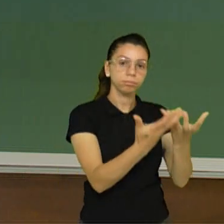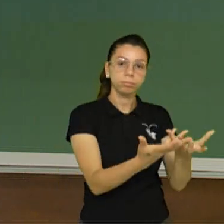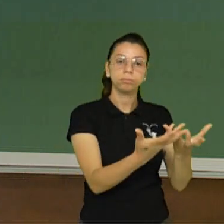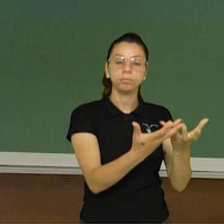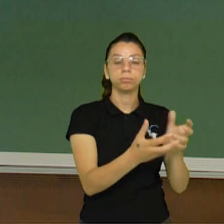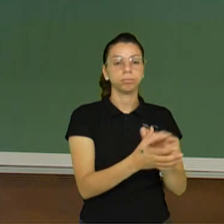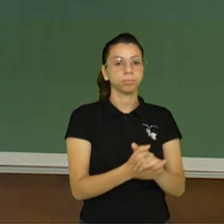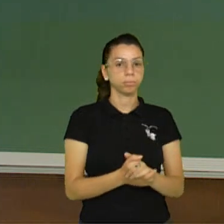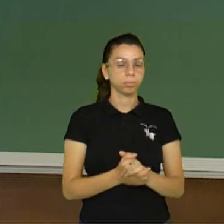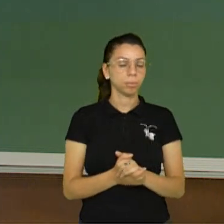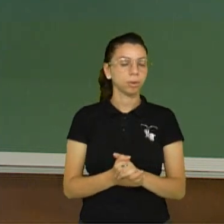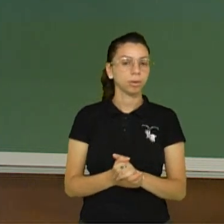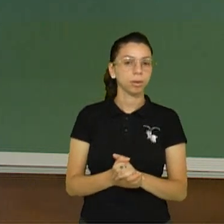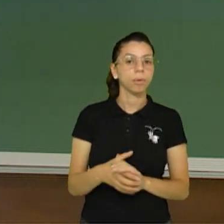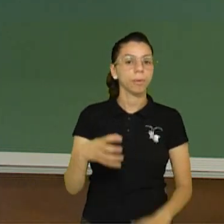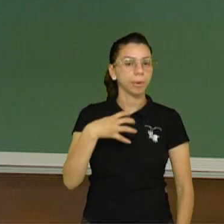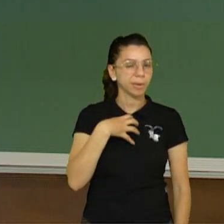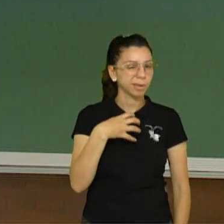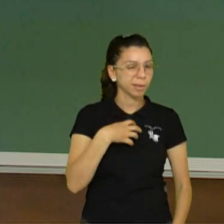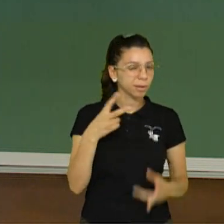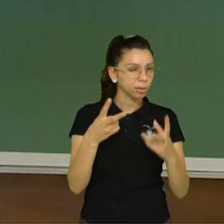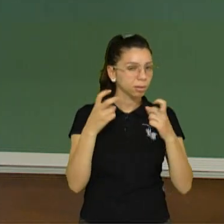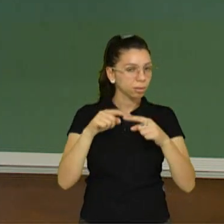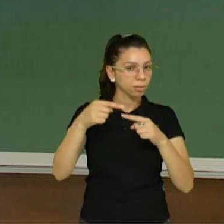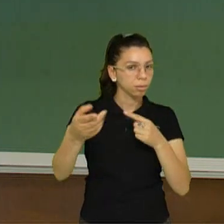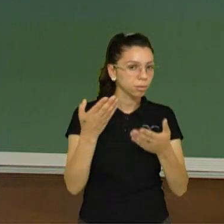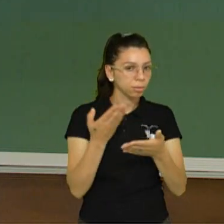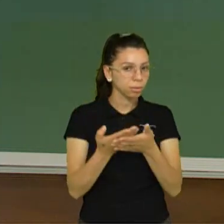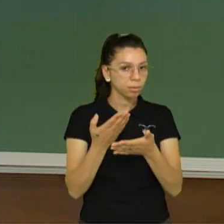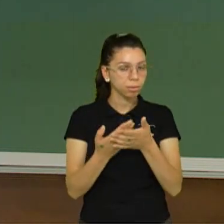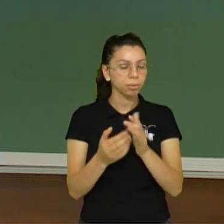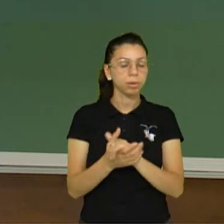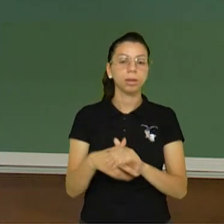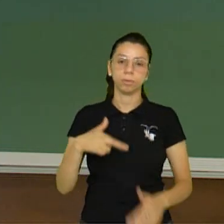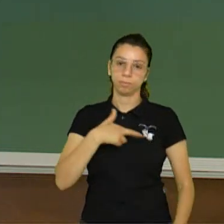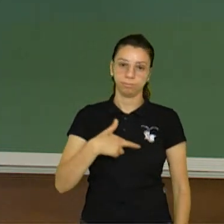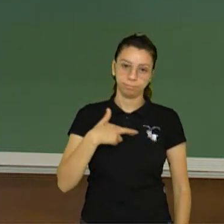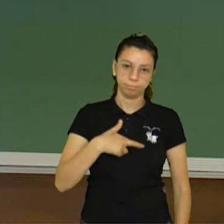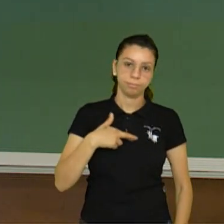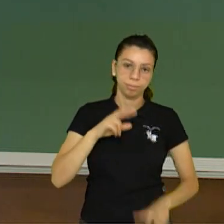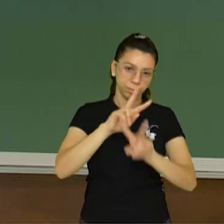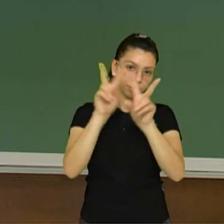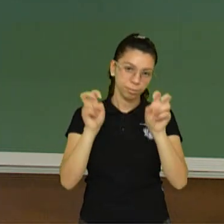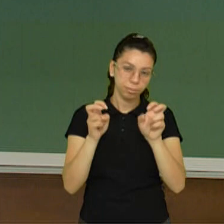Então, presta atenção nisso para a nossa próxima aula também, né, sobre o romantismo.